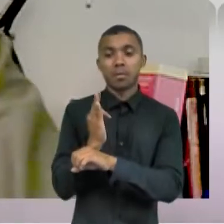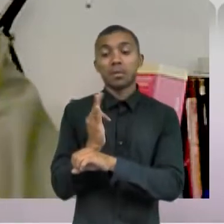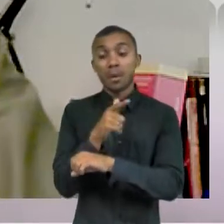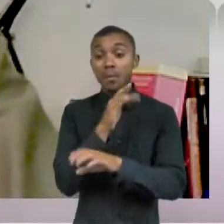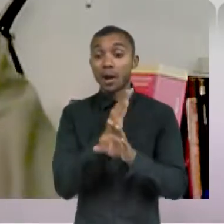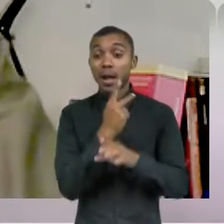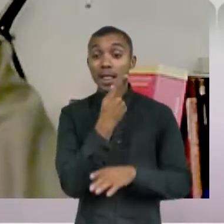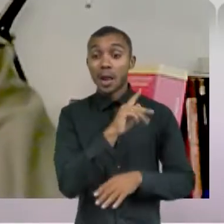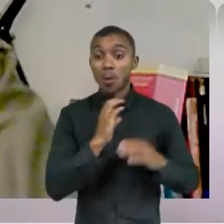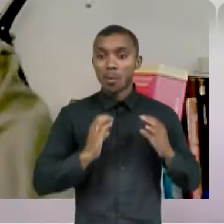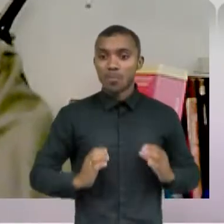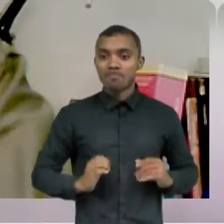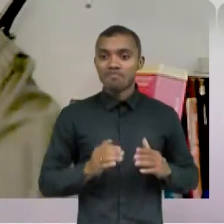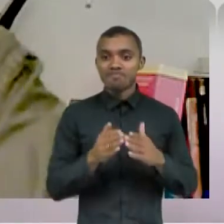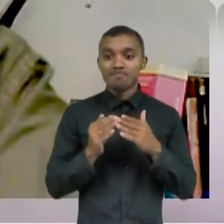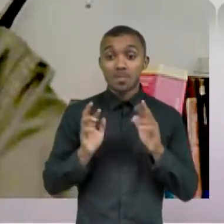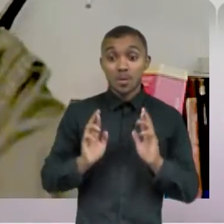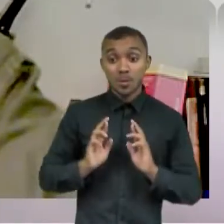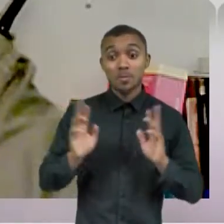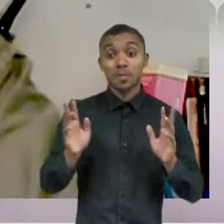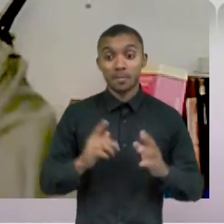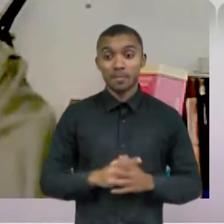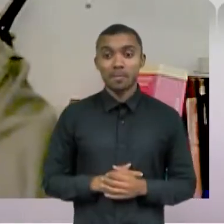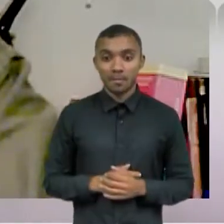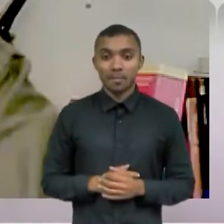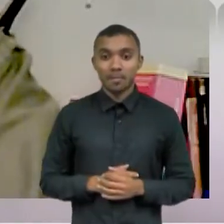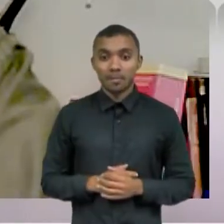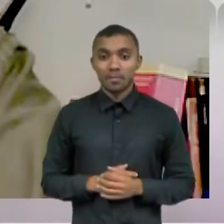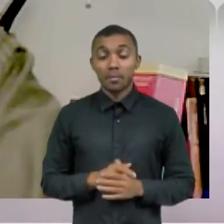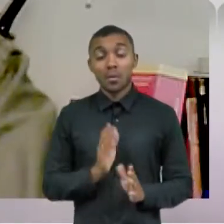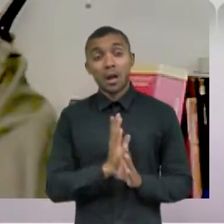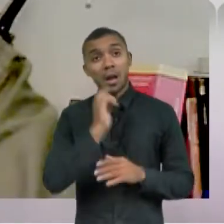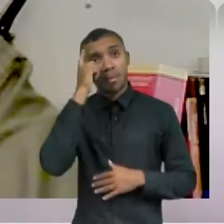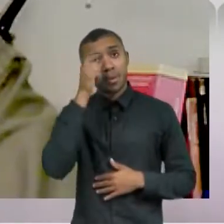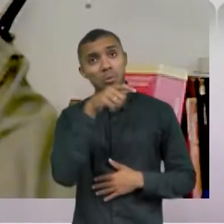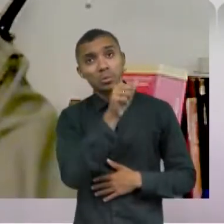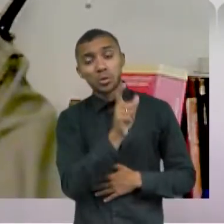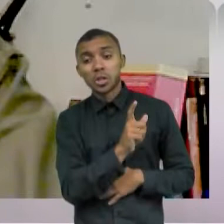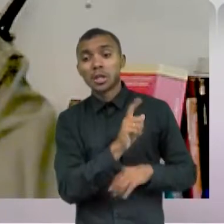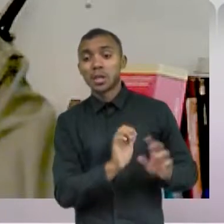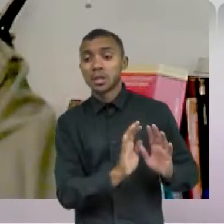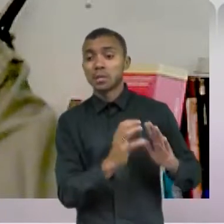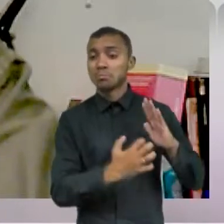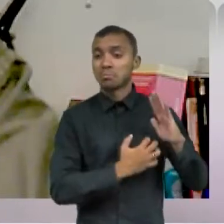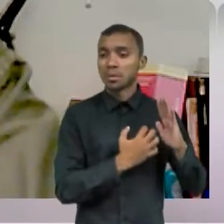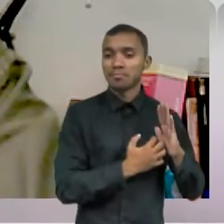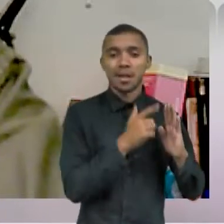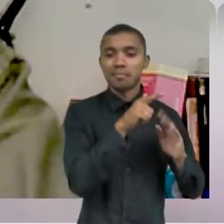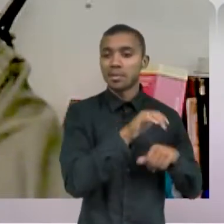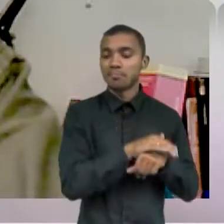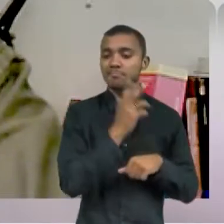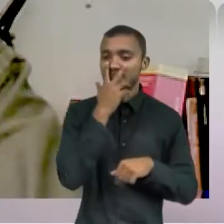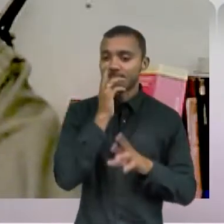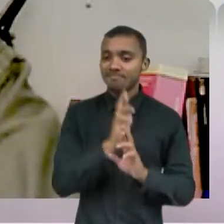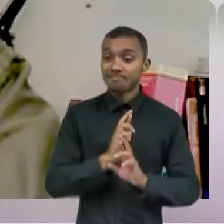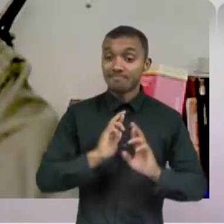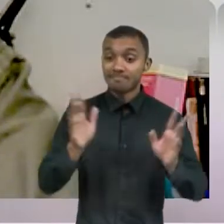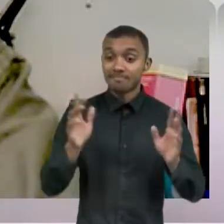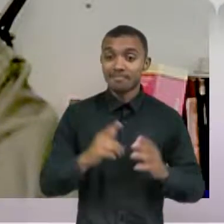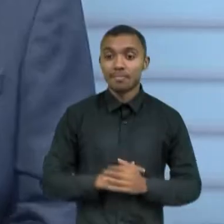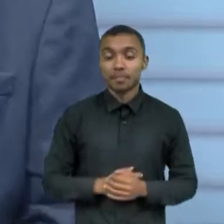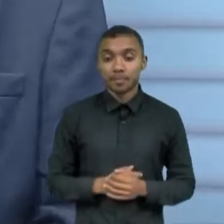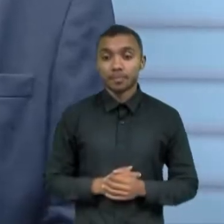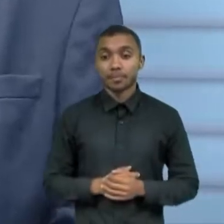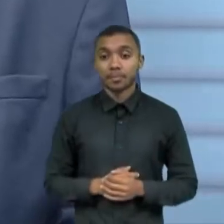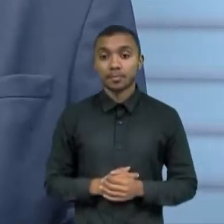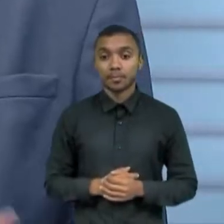padrão, pelo menos daquilo que a gente espera que seja um homem de negócios, né, um sisudo, um homem de negócios, coisa que ele não era. A gente costuma dizer, né,